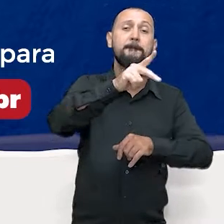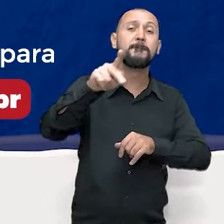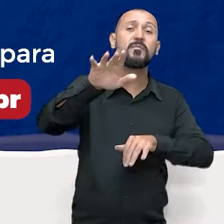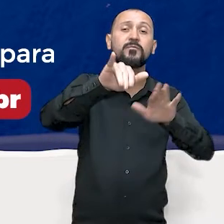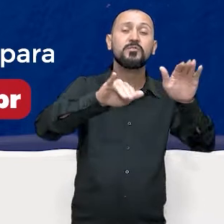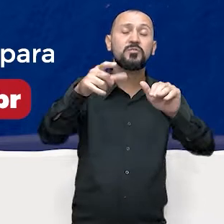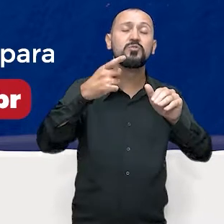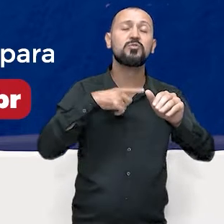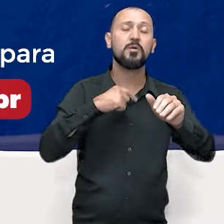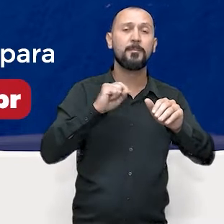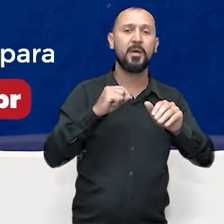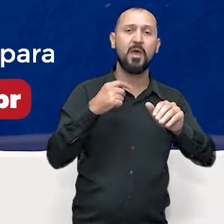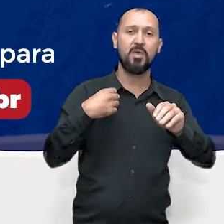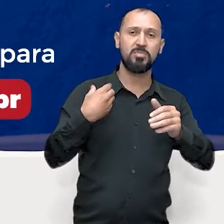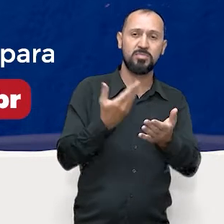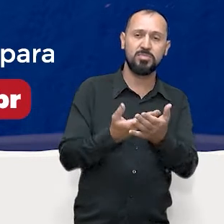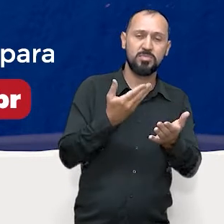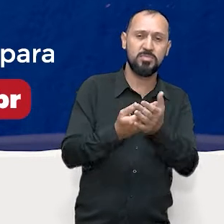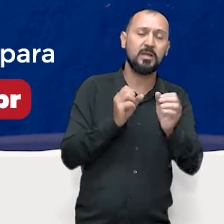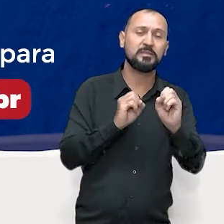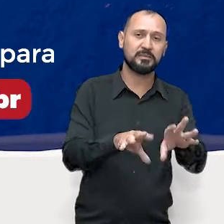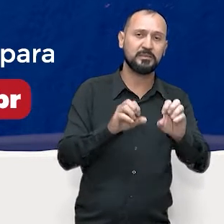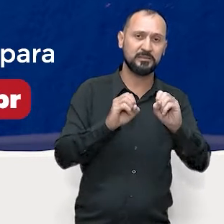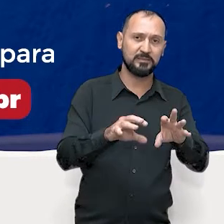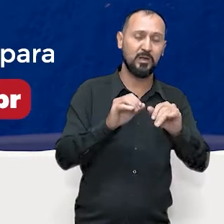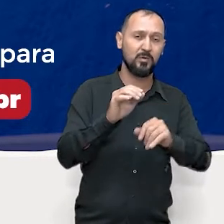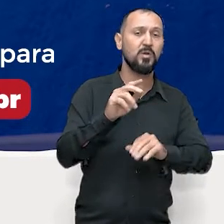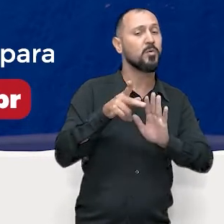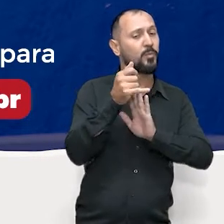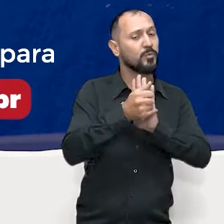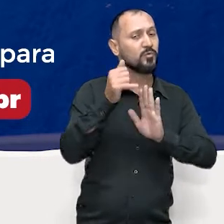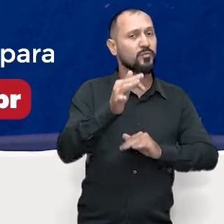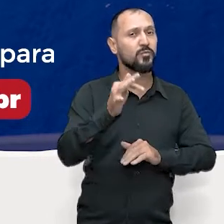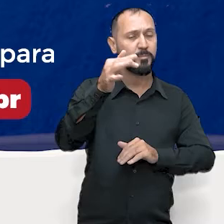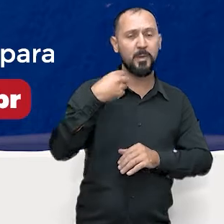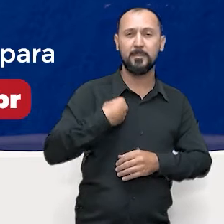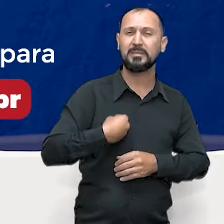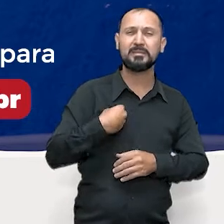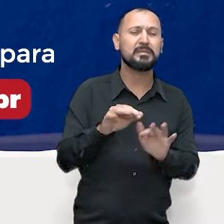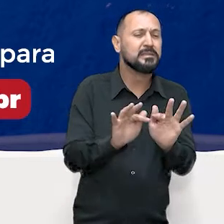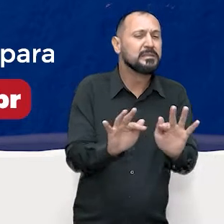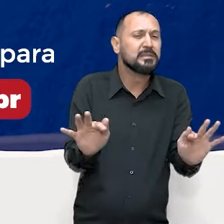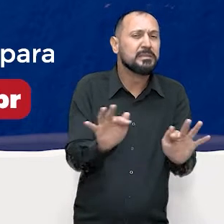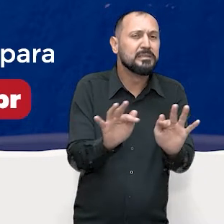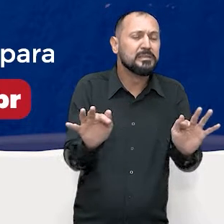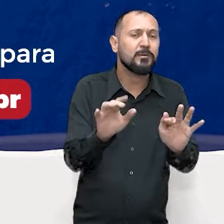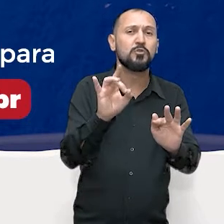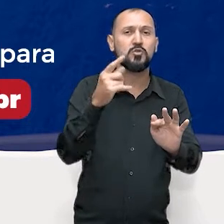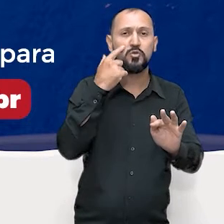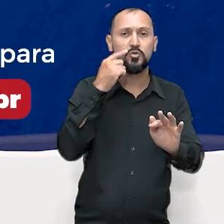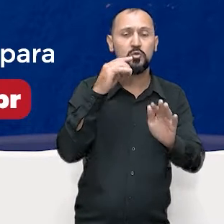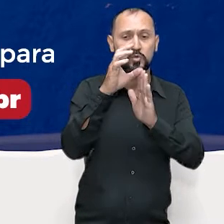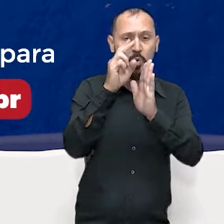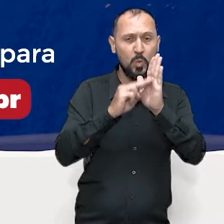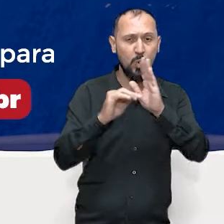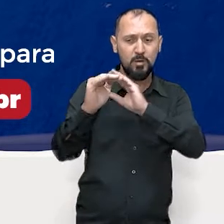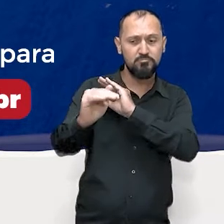para ministrarem aulas em projetos futuros da instituição. Para participar é muito simples, basta enviar o